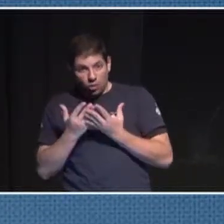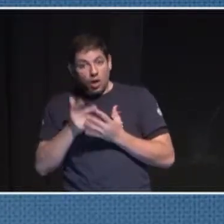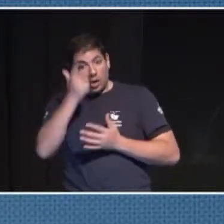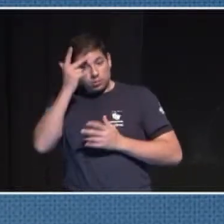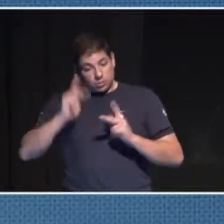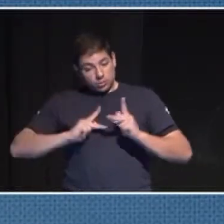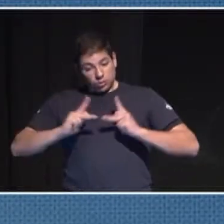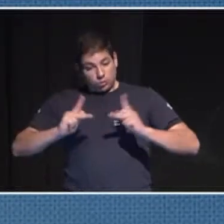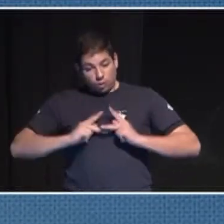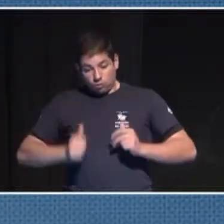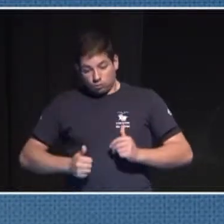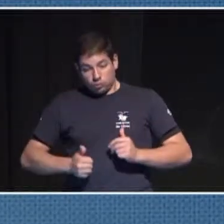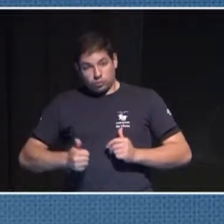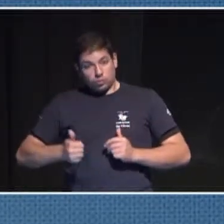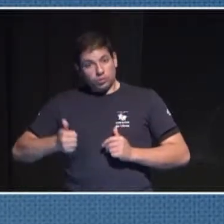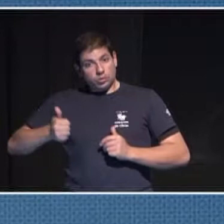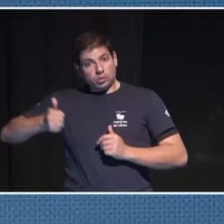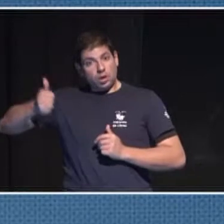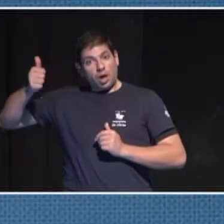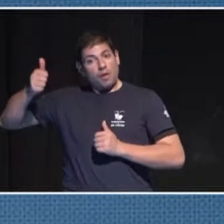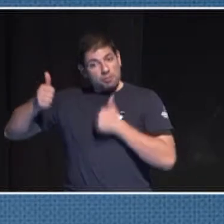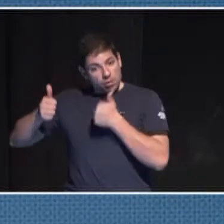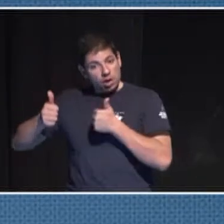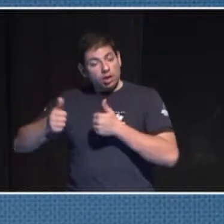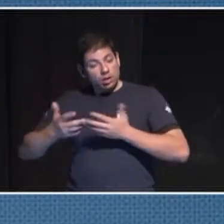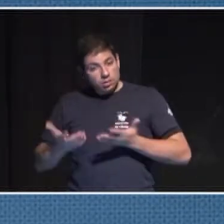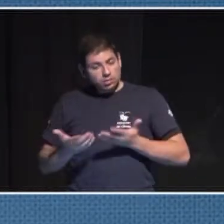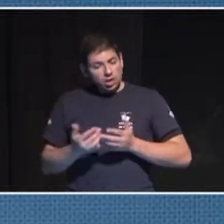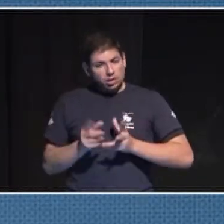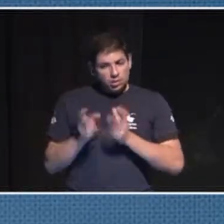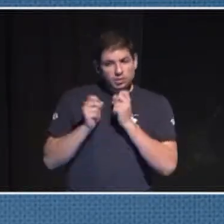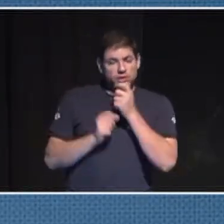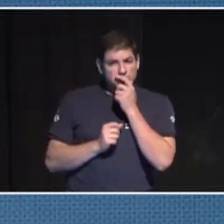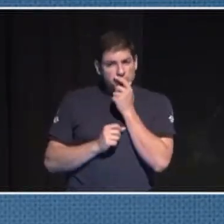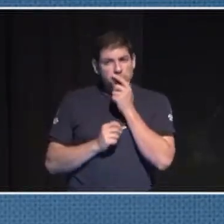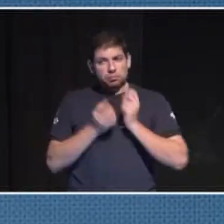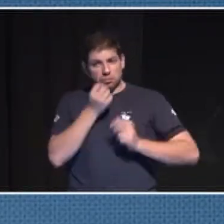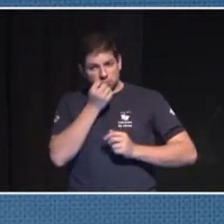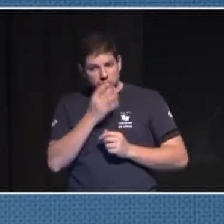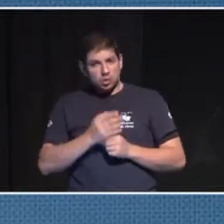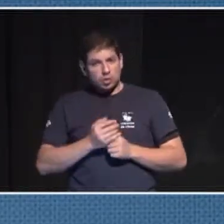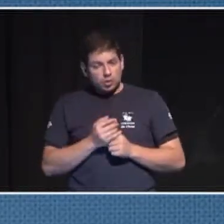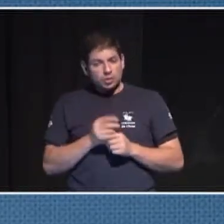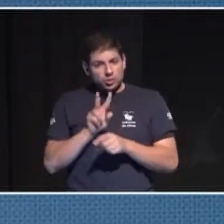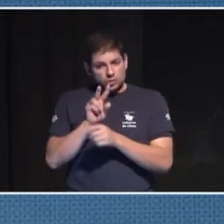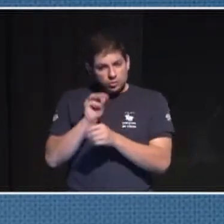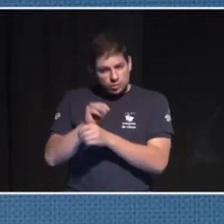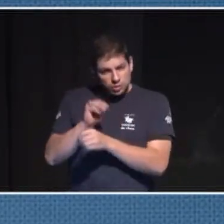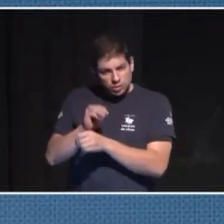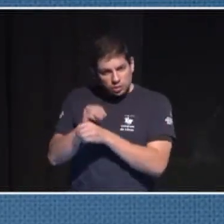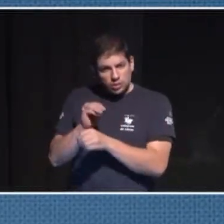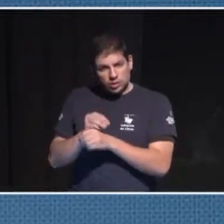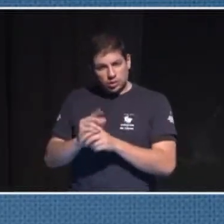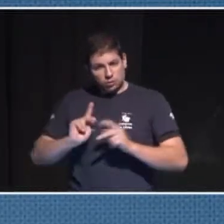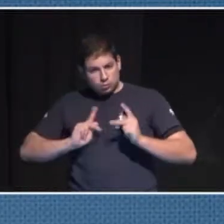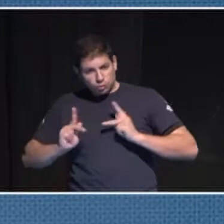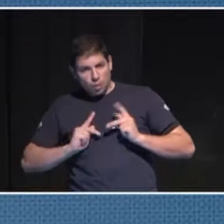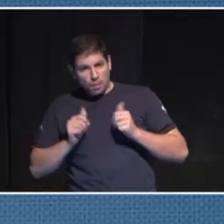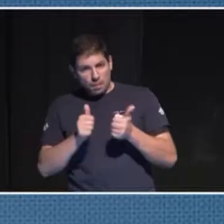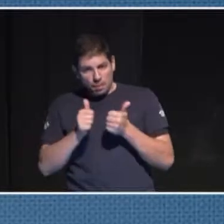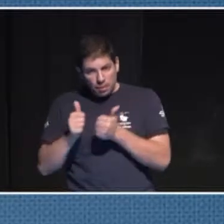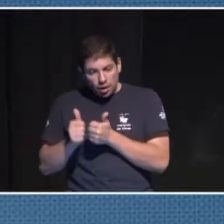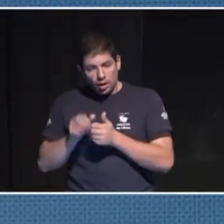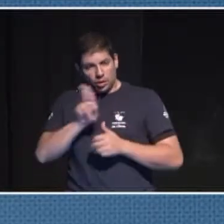aos pacientes em uso do placebo. E essa diminuição, essa preservação da função pulmonar em